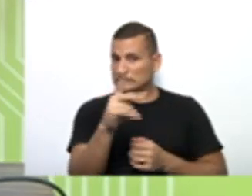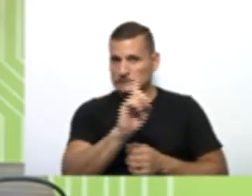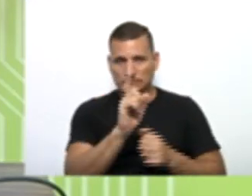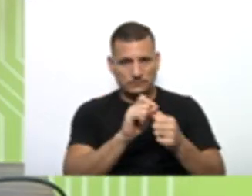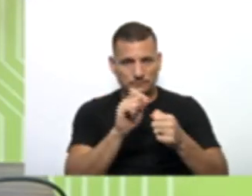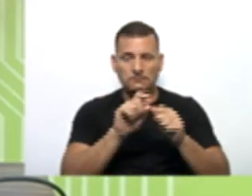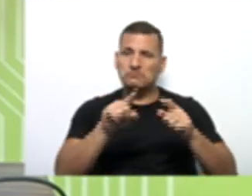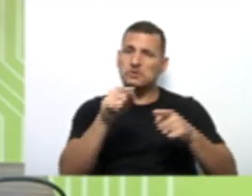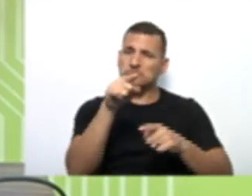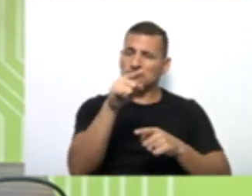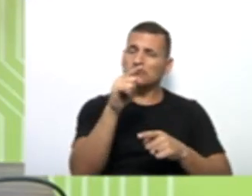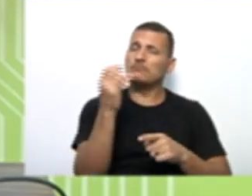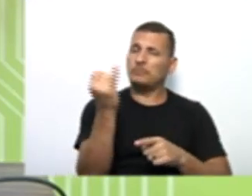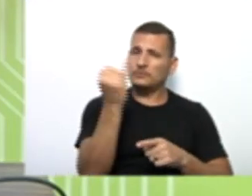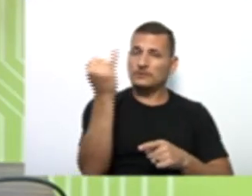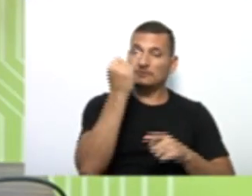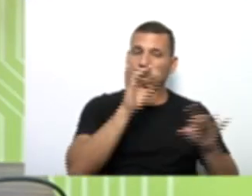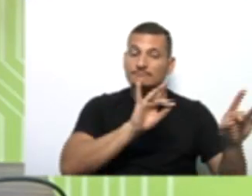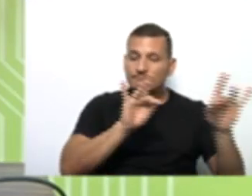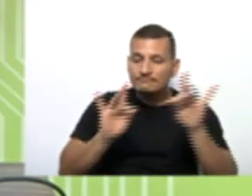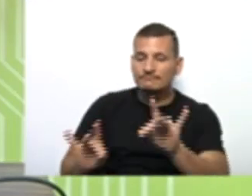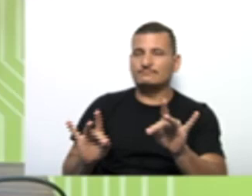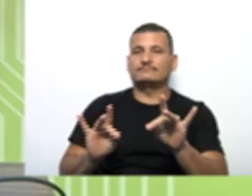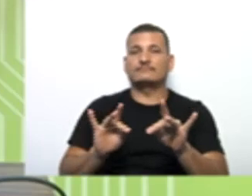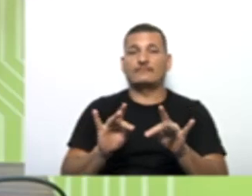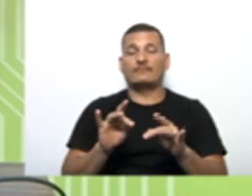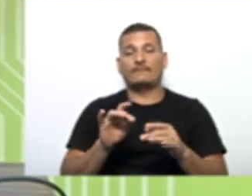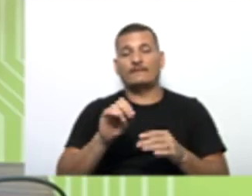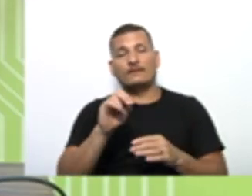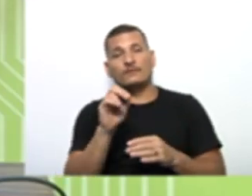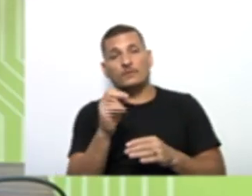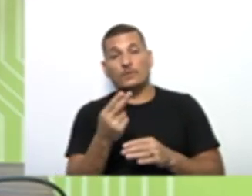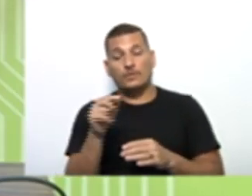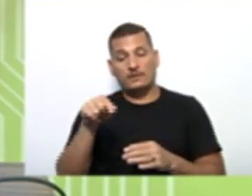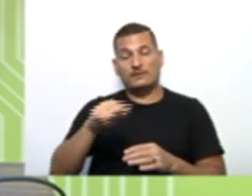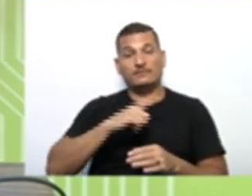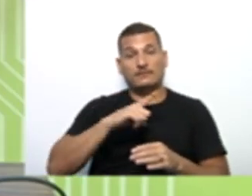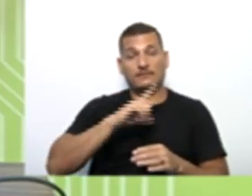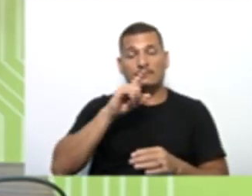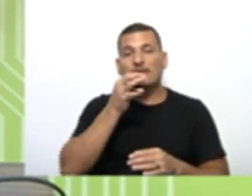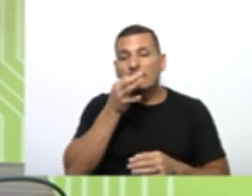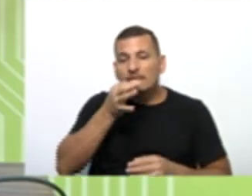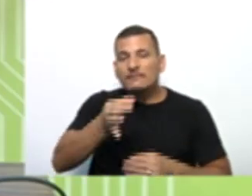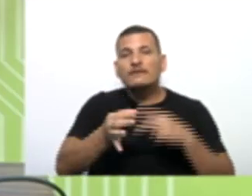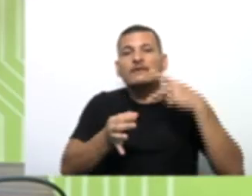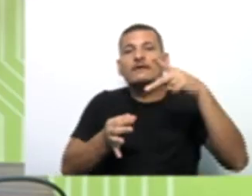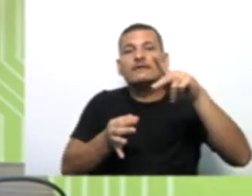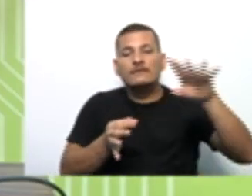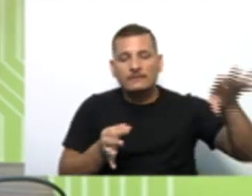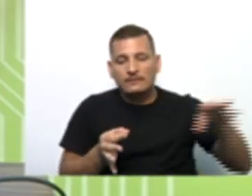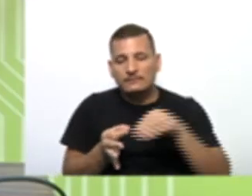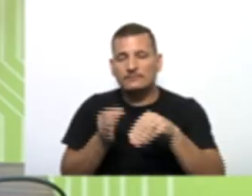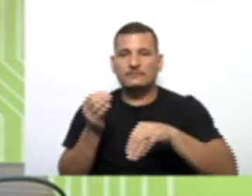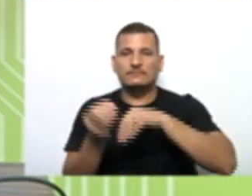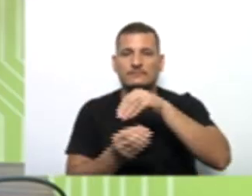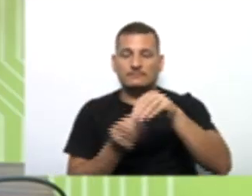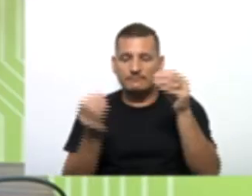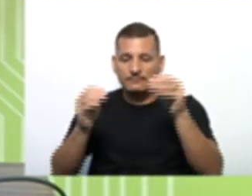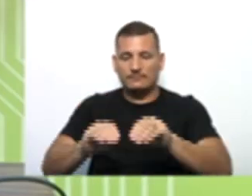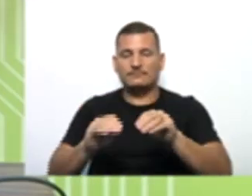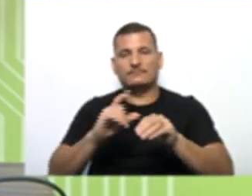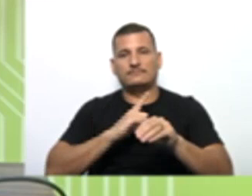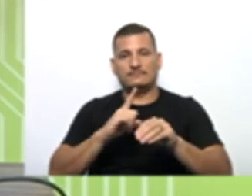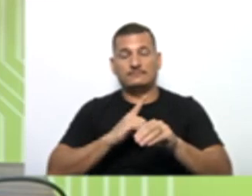achou importante fazer menção àquele documento, ou que ele completa a sua ideia. Então, quando você